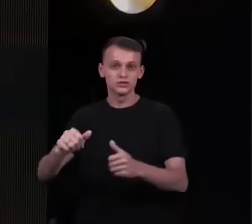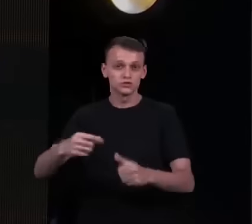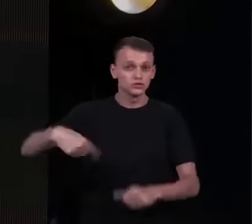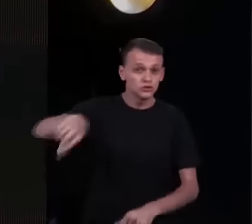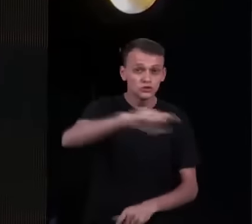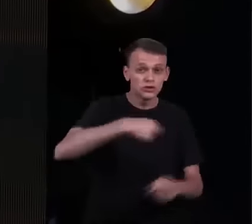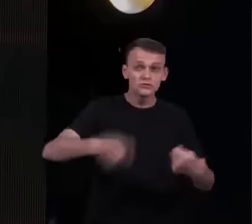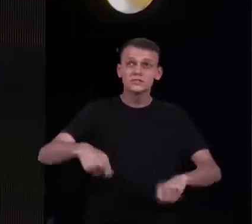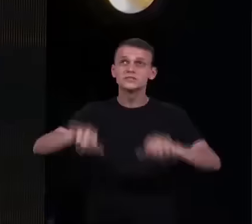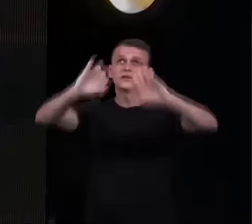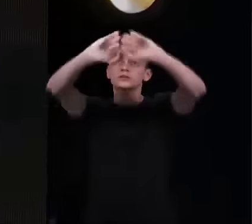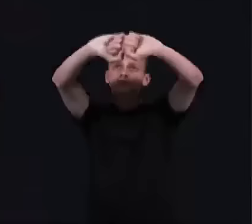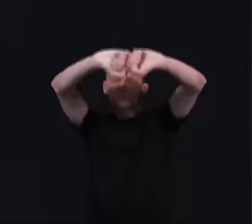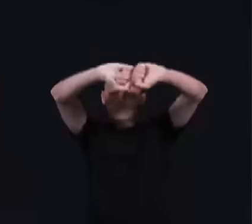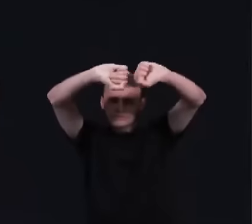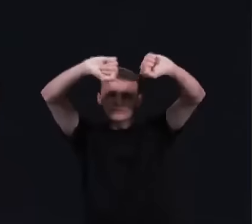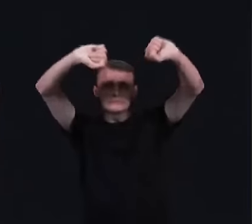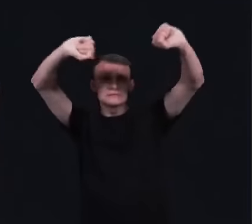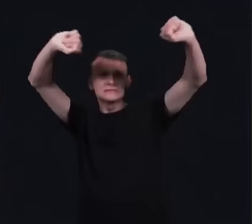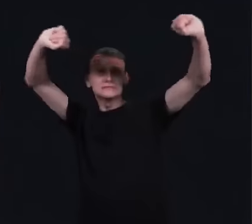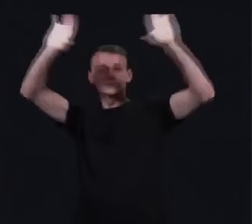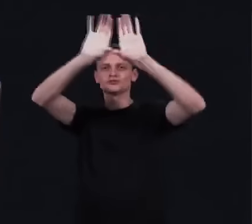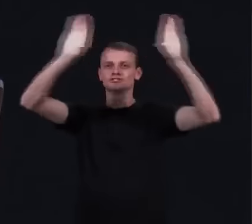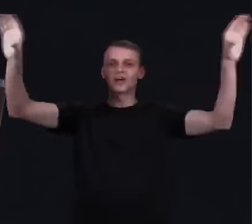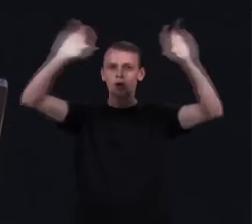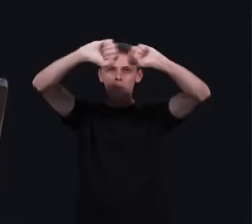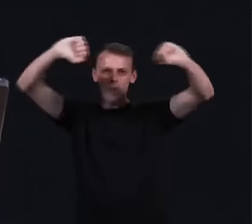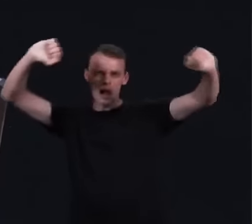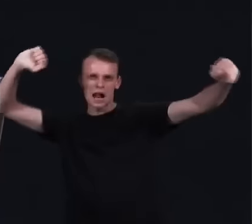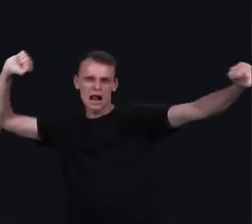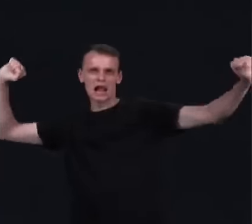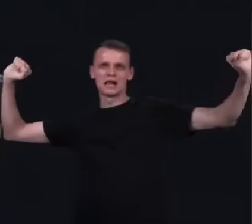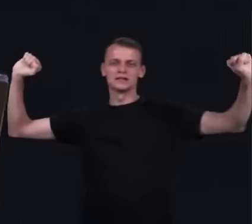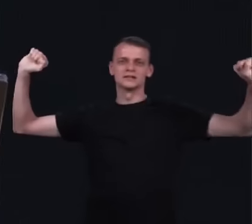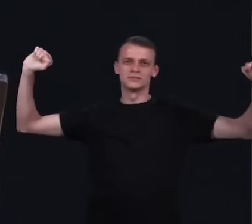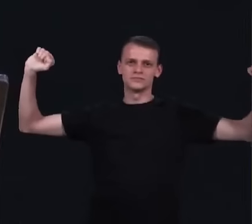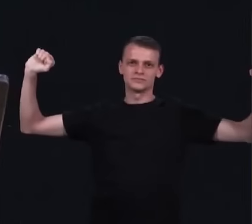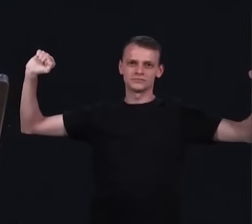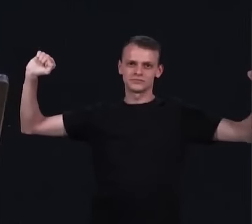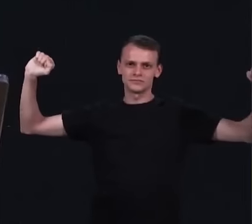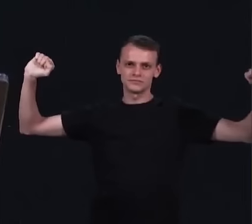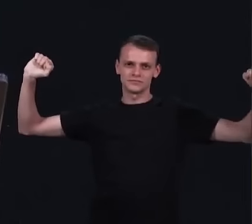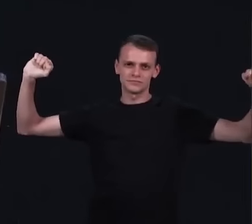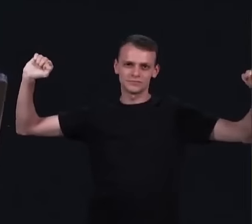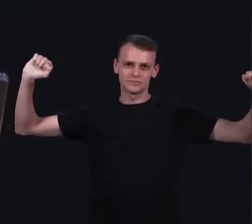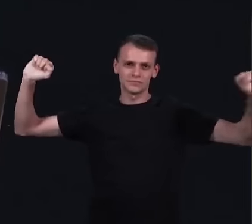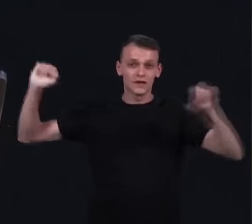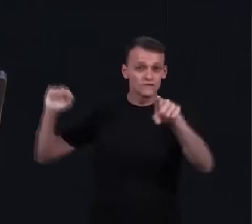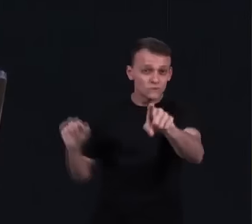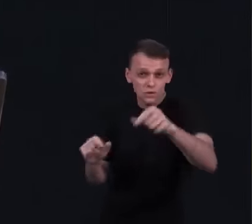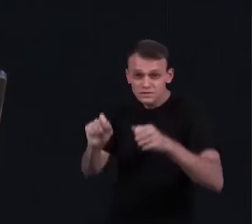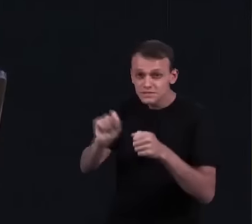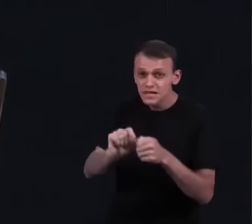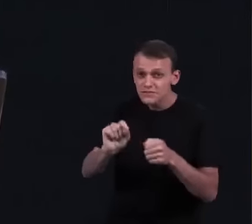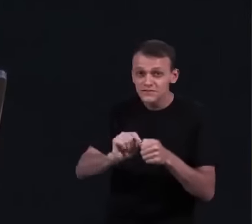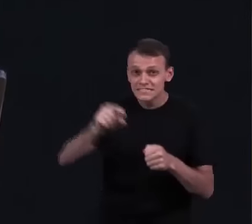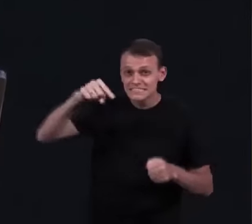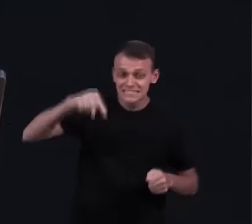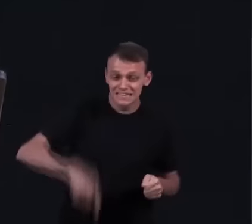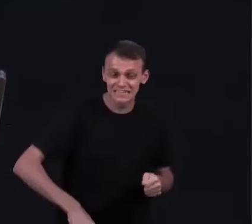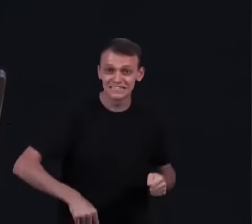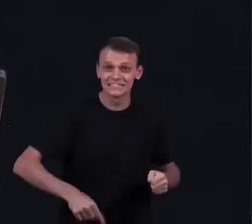sobre essa cidade ao invés do pânico, do medo e da histeria. Seu papel é